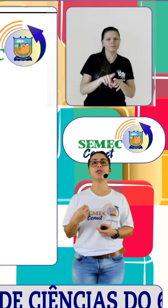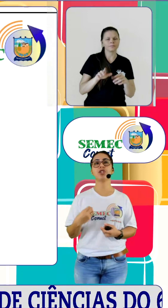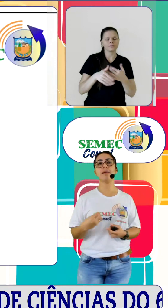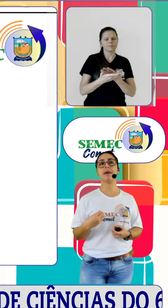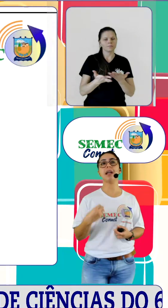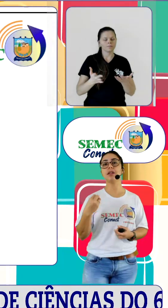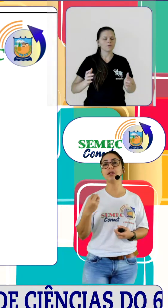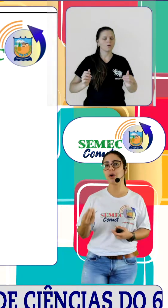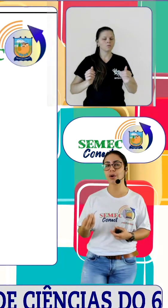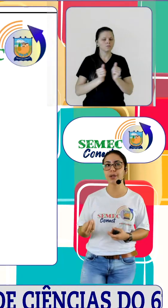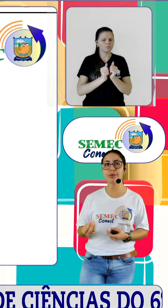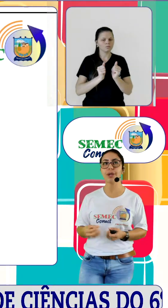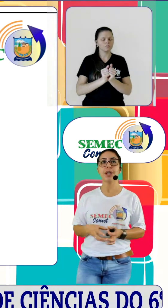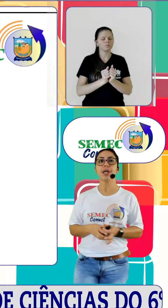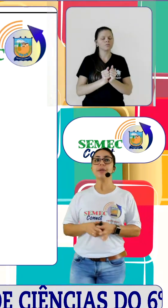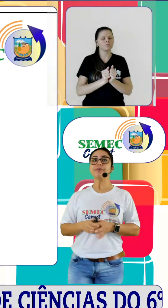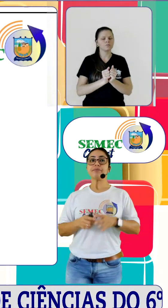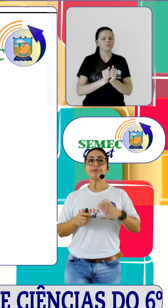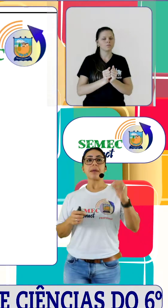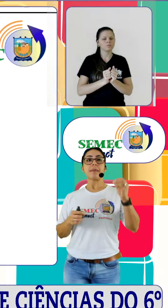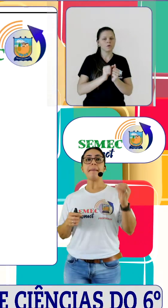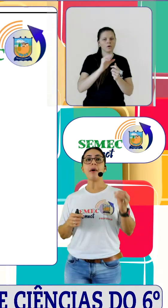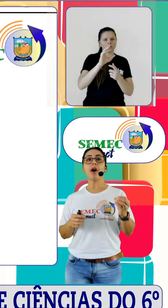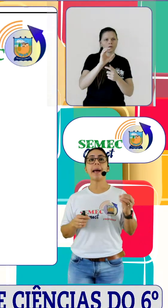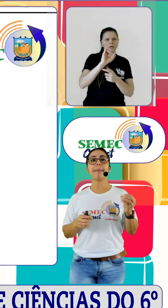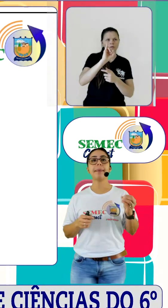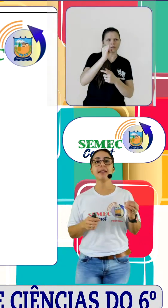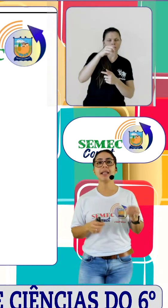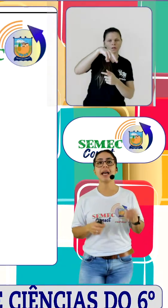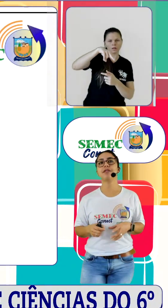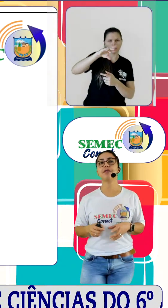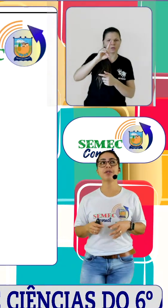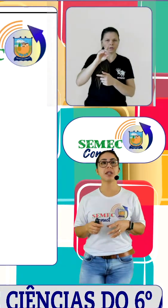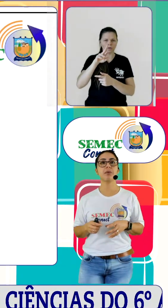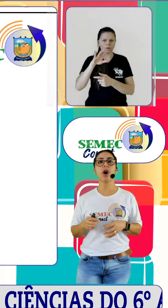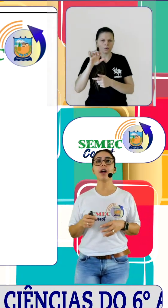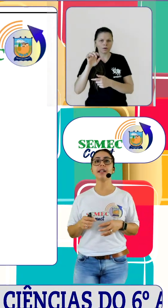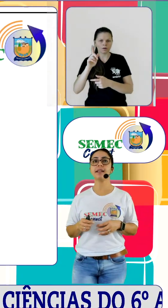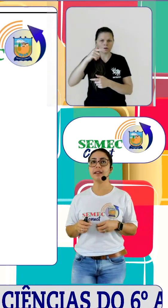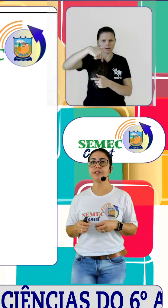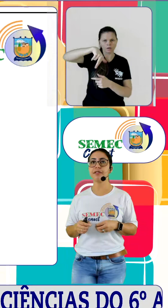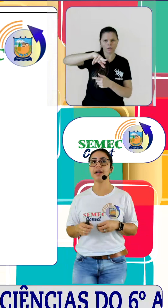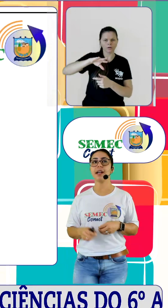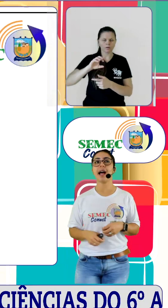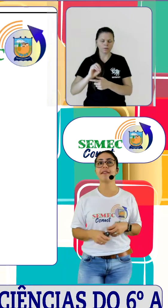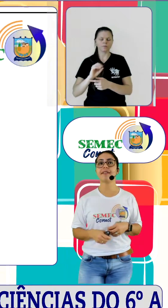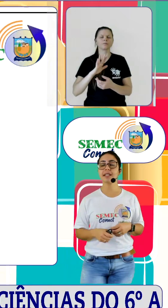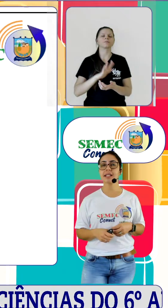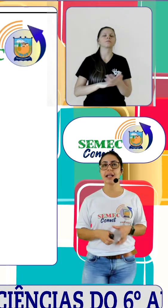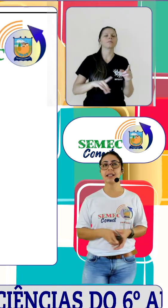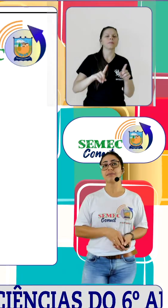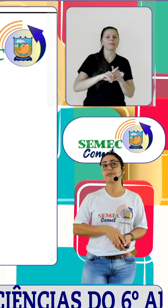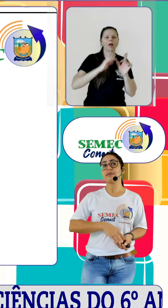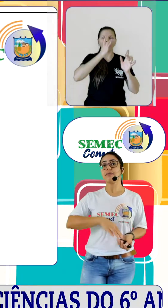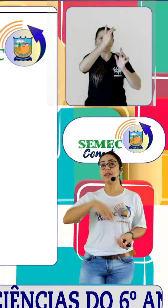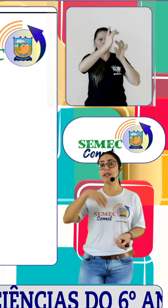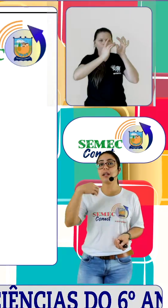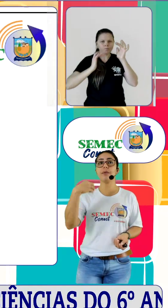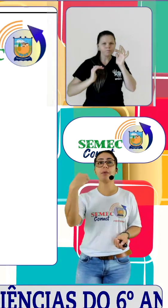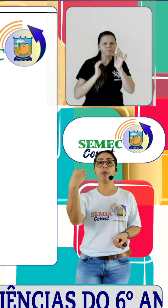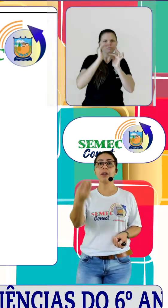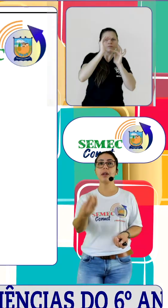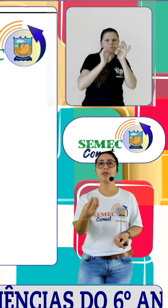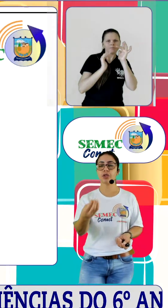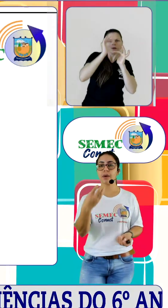com o sistema endócrino. Memória e aprendizado, função cognitiva avançada.